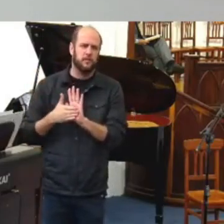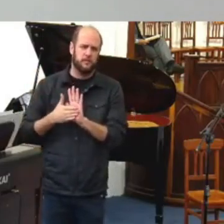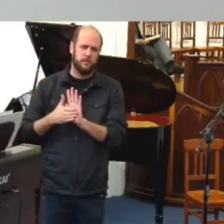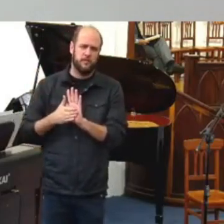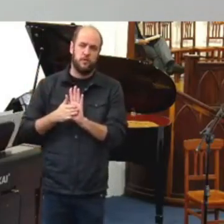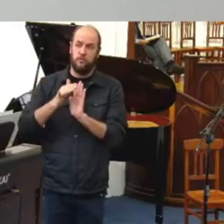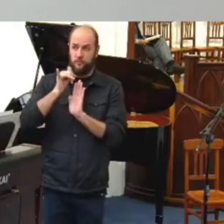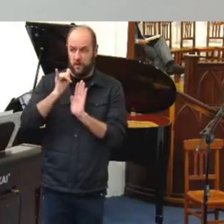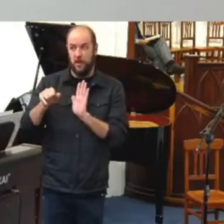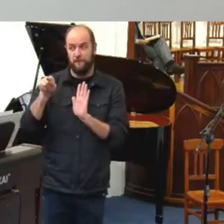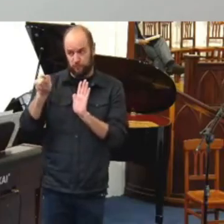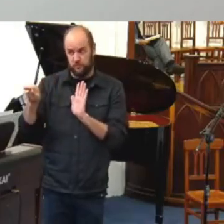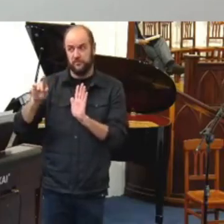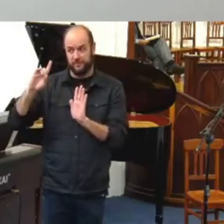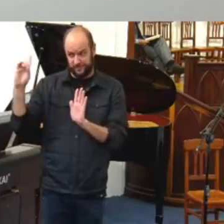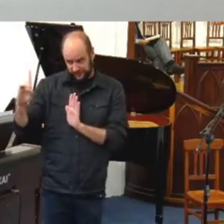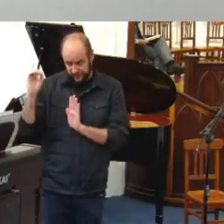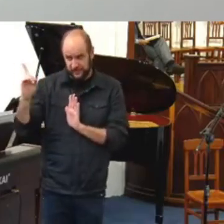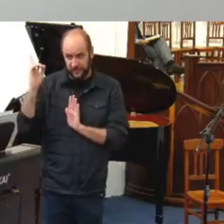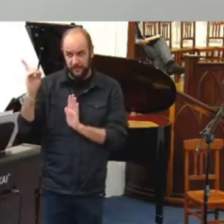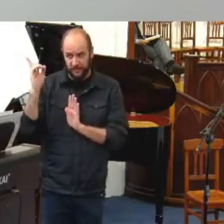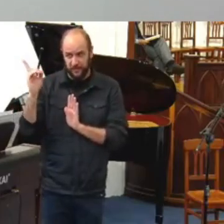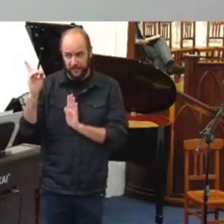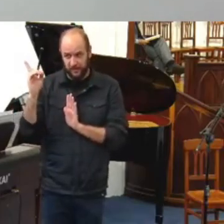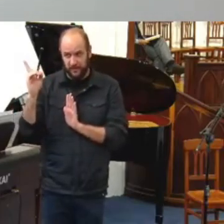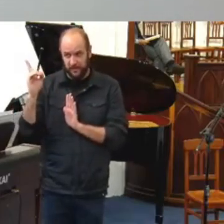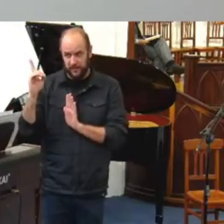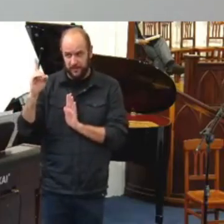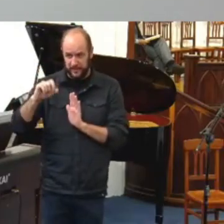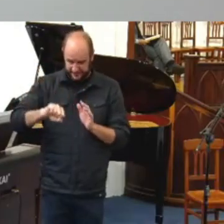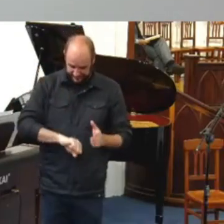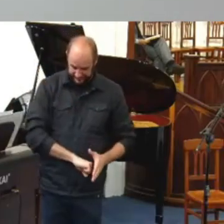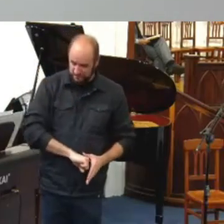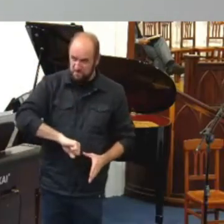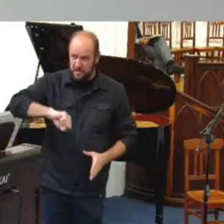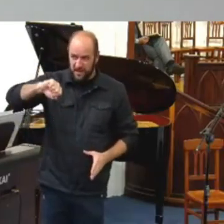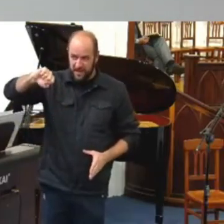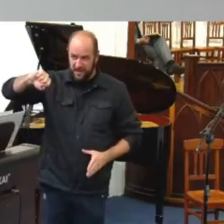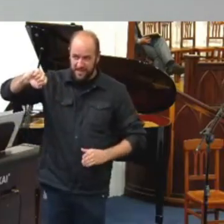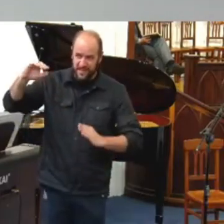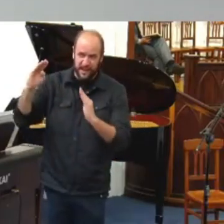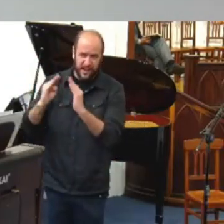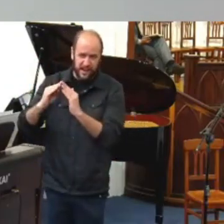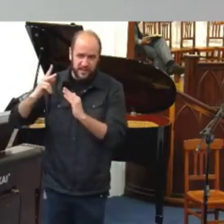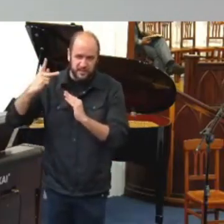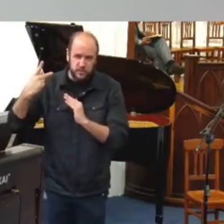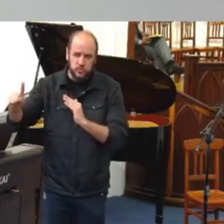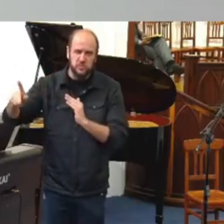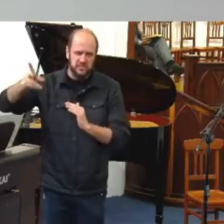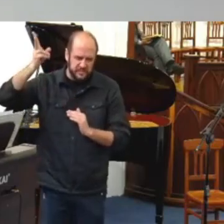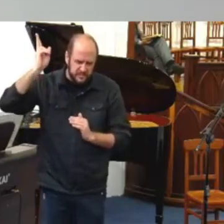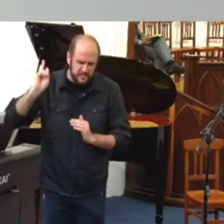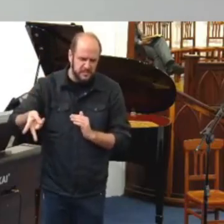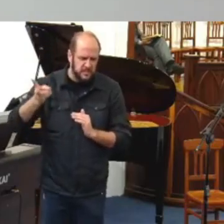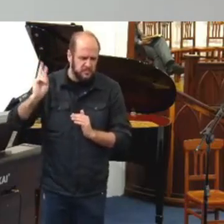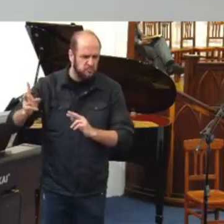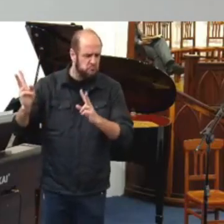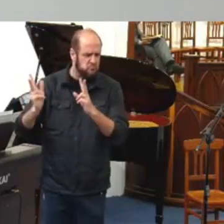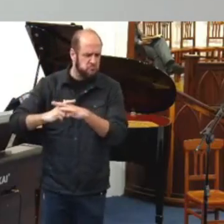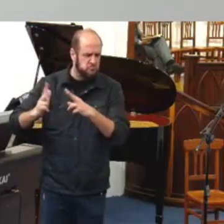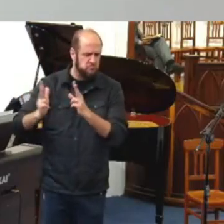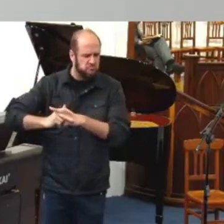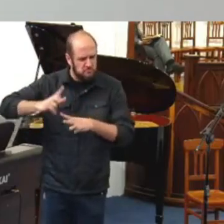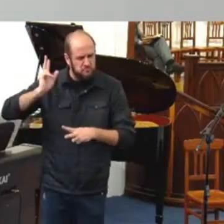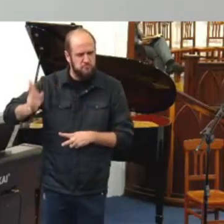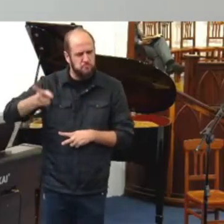disse: Davi, a espada não vai ser removida da sua casa.